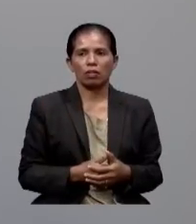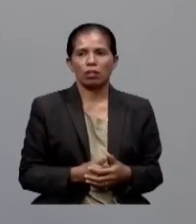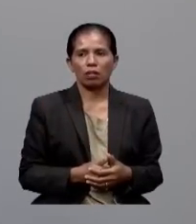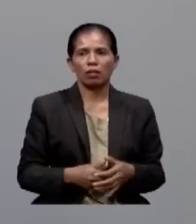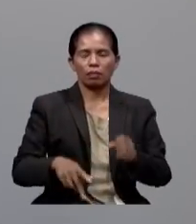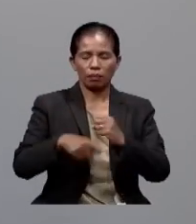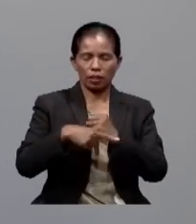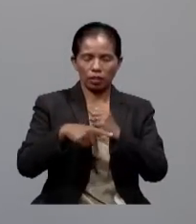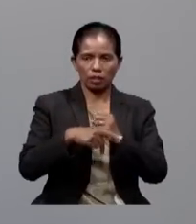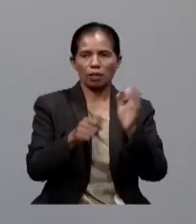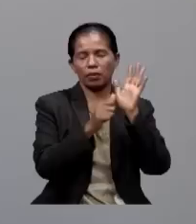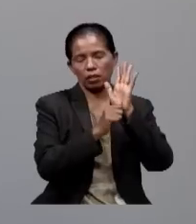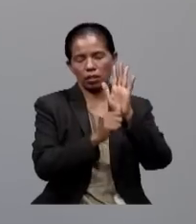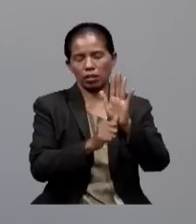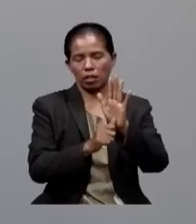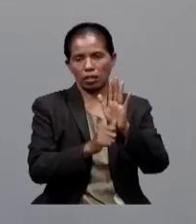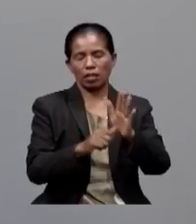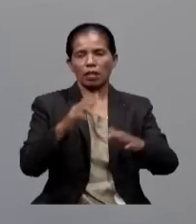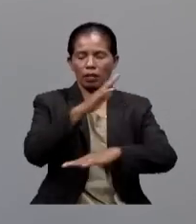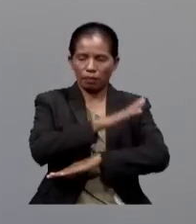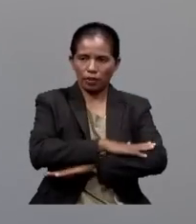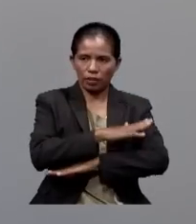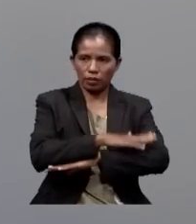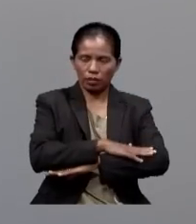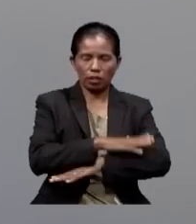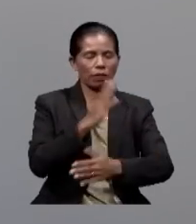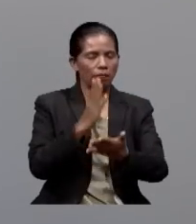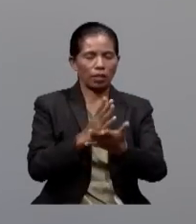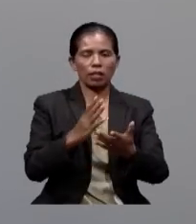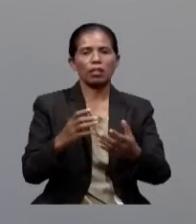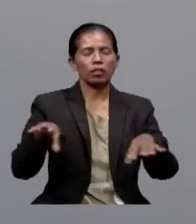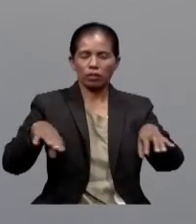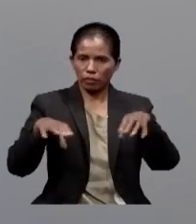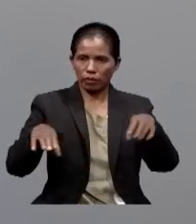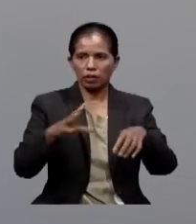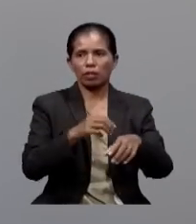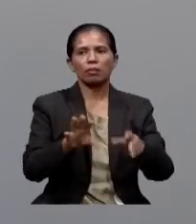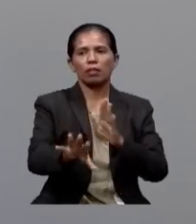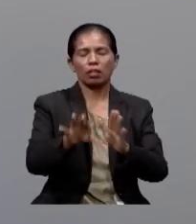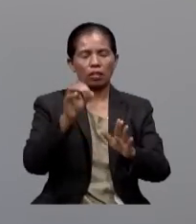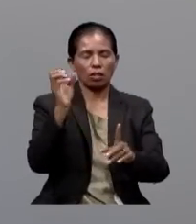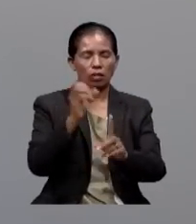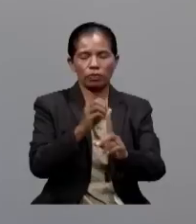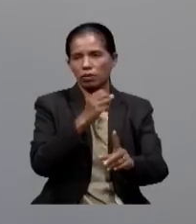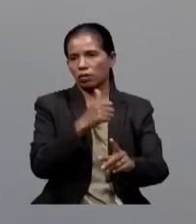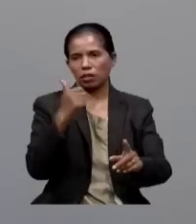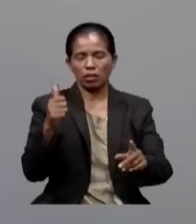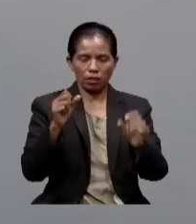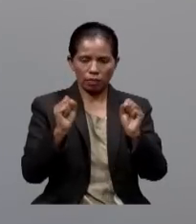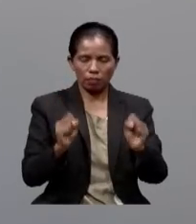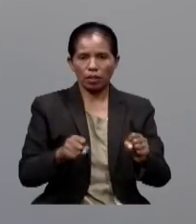bancada bele apresentava mesa para perra declara perra de mandato ou ida fali nia bele hile opção selo kata nia